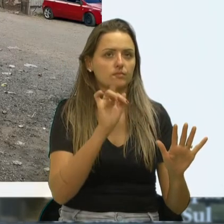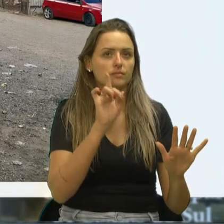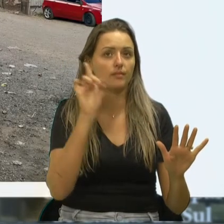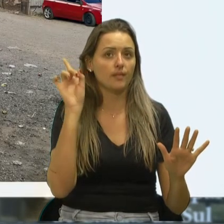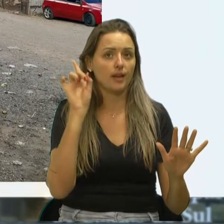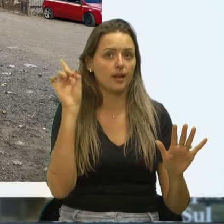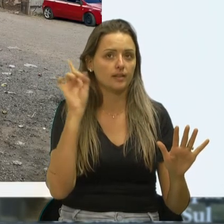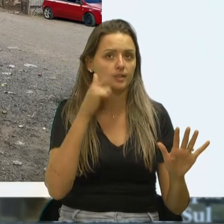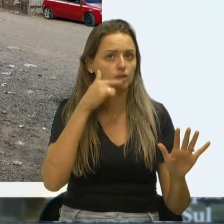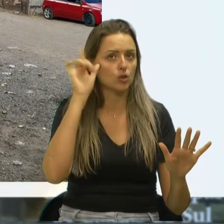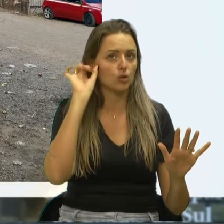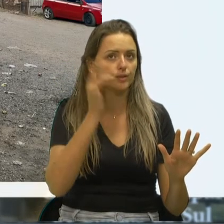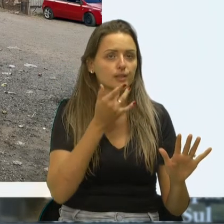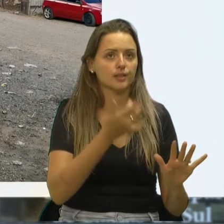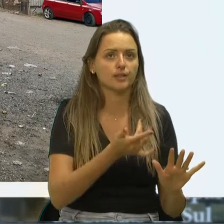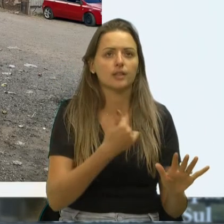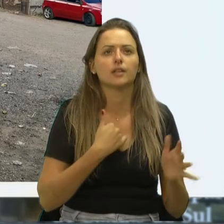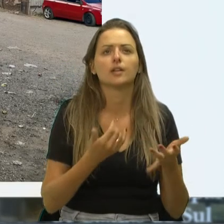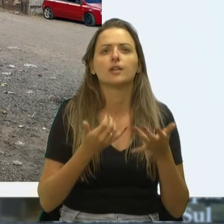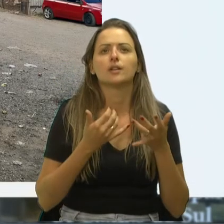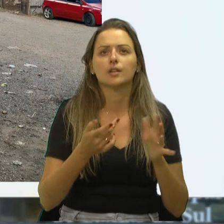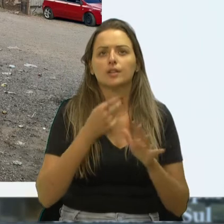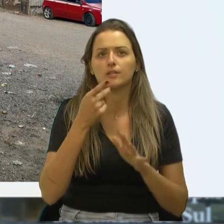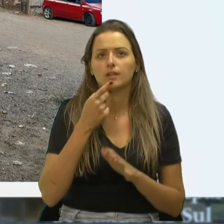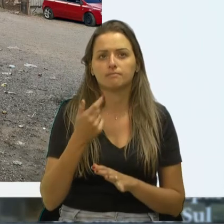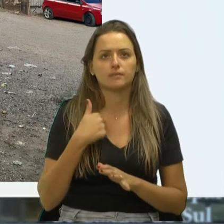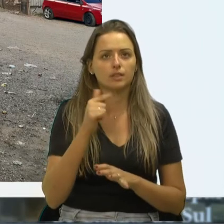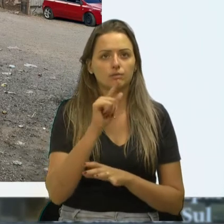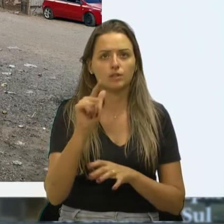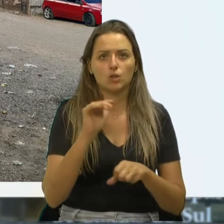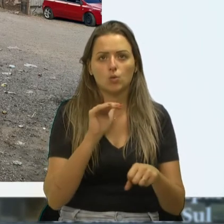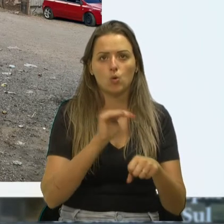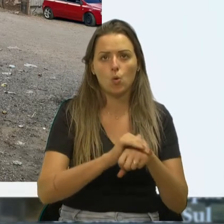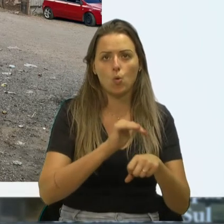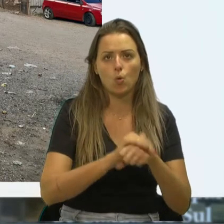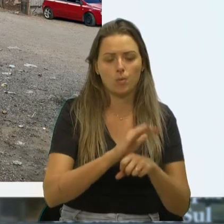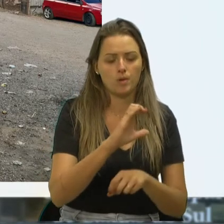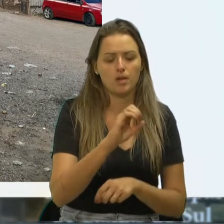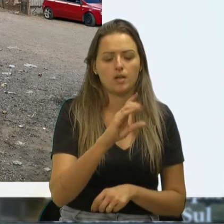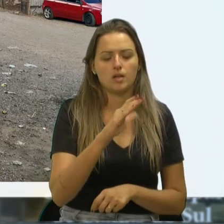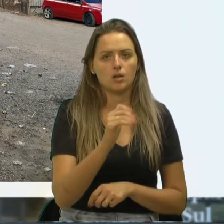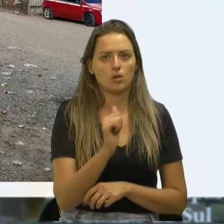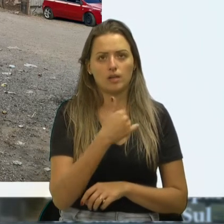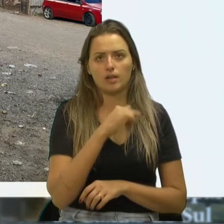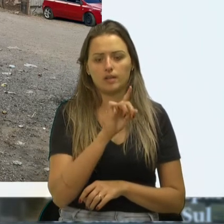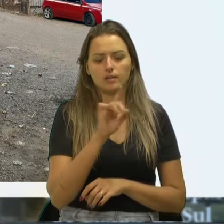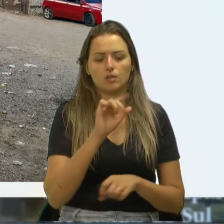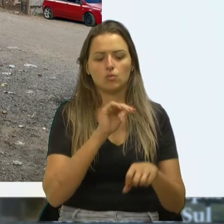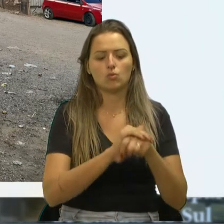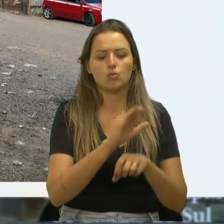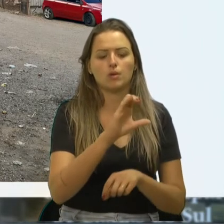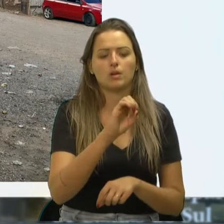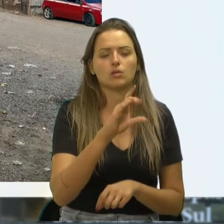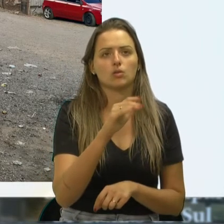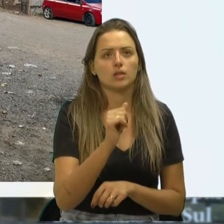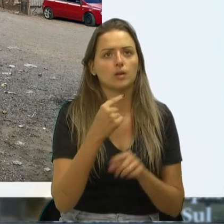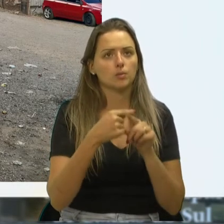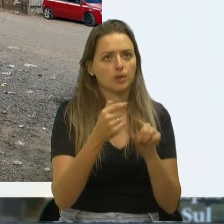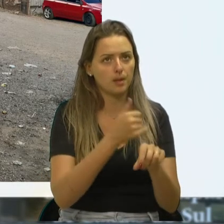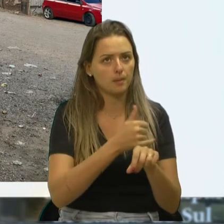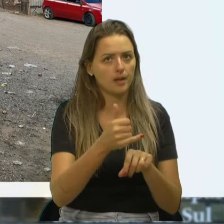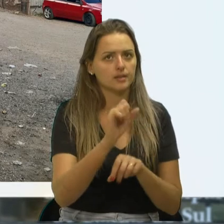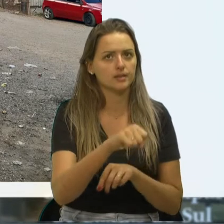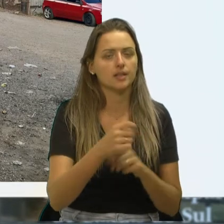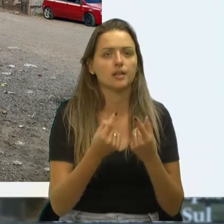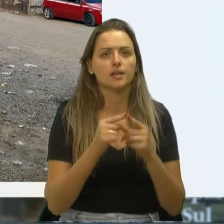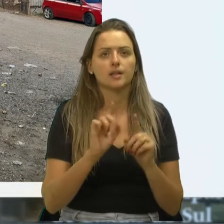ó. O que eu estou querendo dizer? Não estou culpando aqui a Codeca, jamais vou culpar, porque está sendo feita a coleta, mas